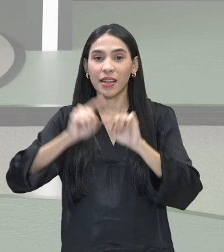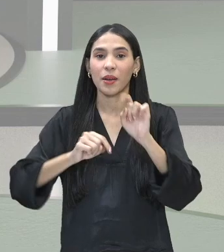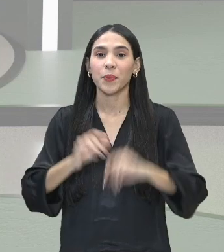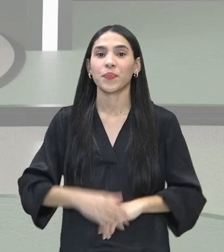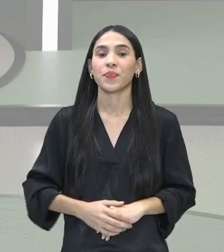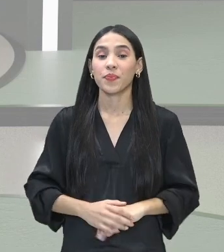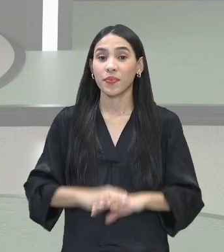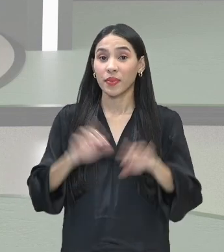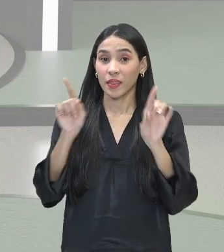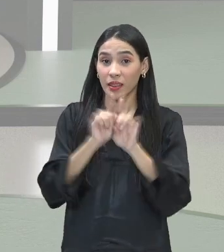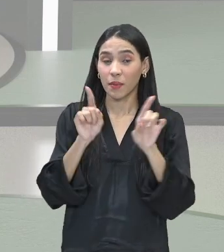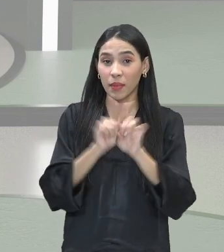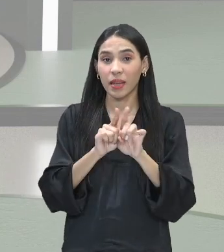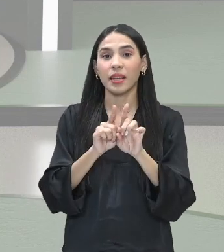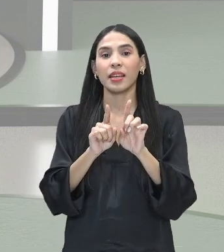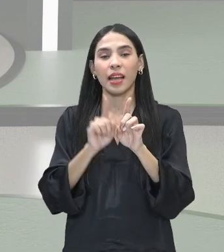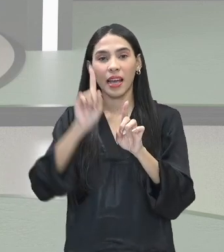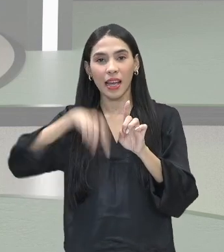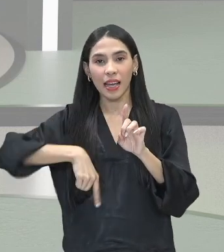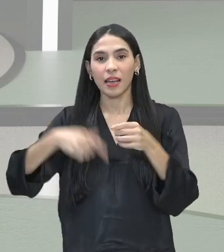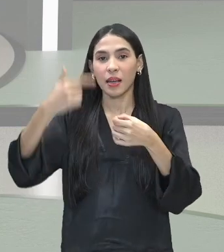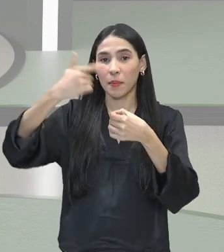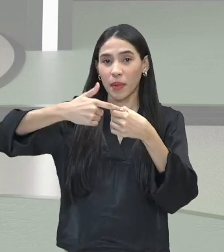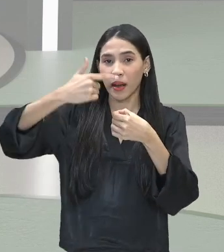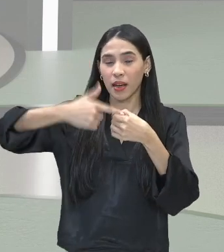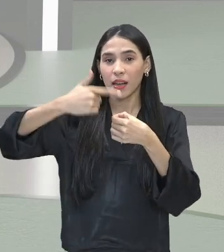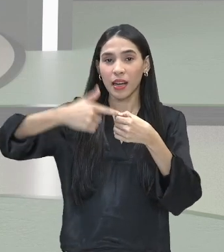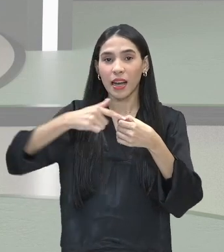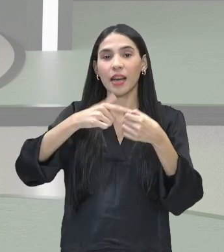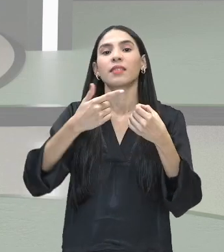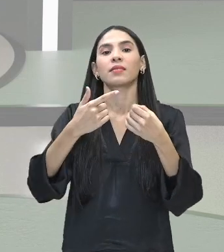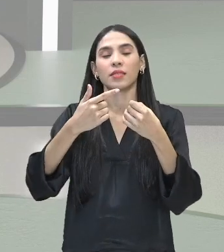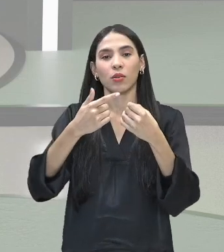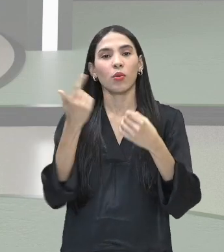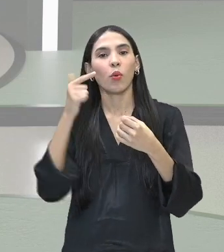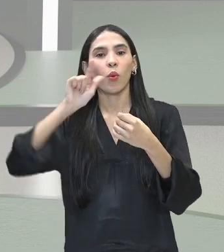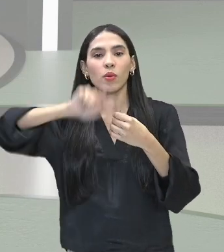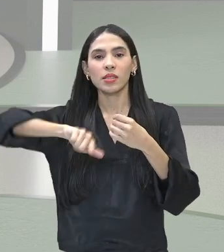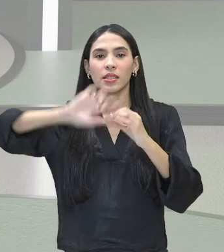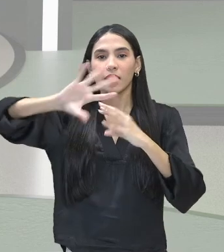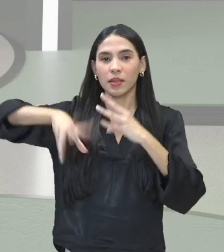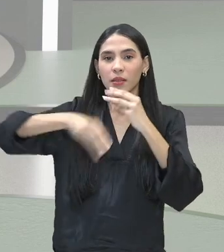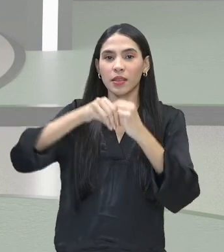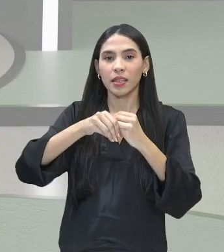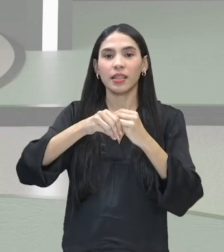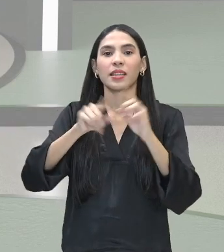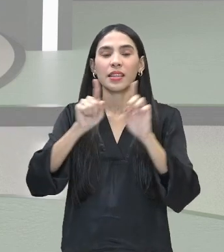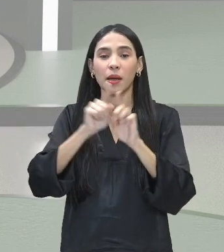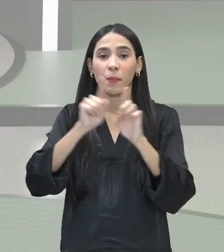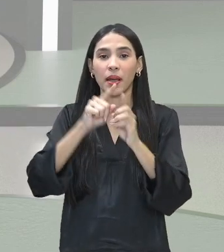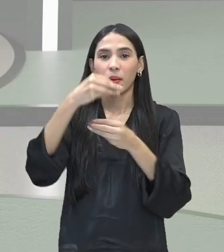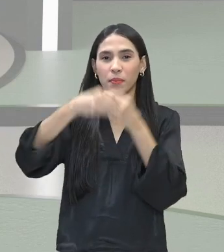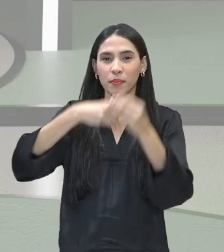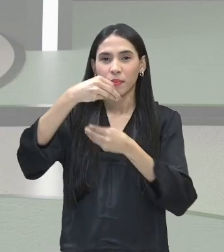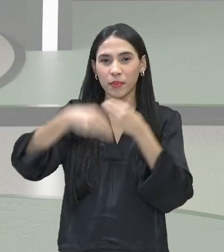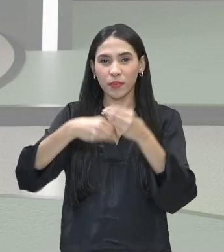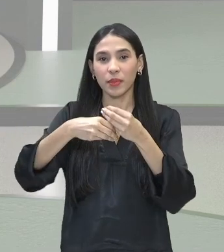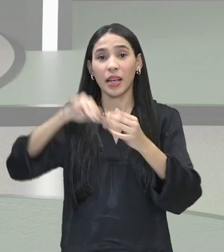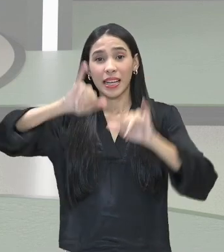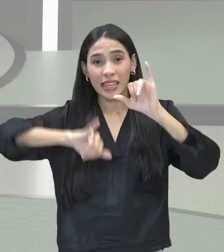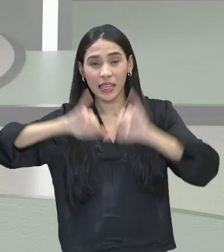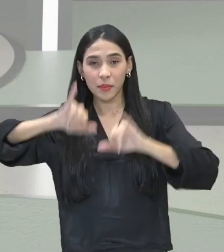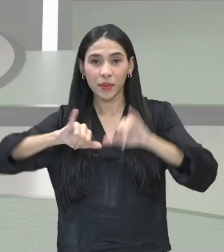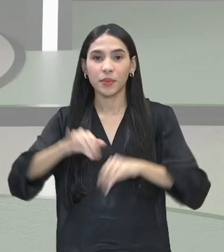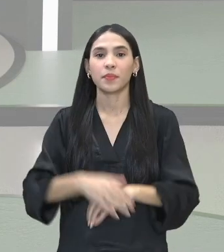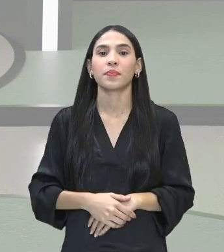E ele é adicionado à gasolina como aditivo para aumentar a octanagem e também como intermediário químico.